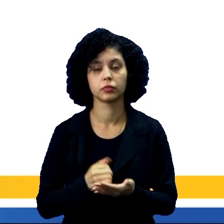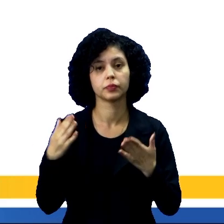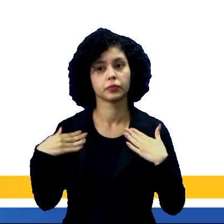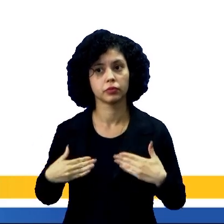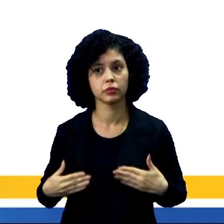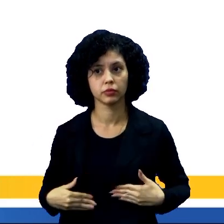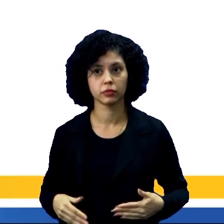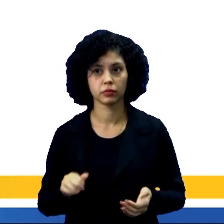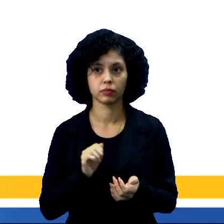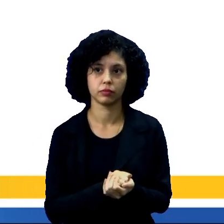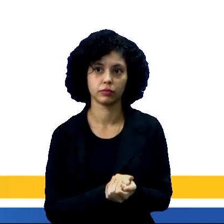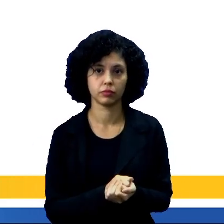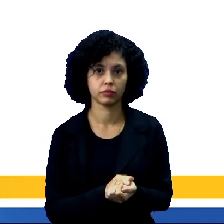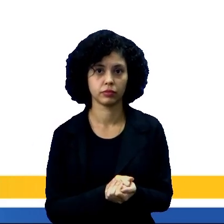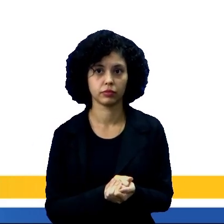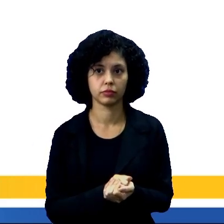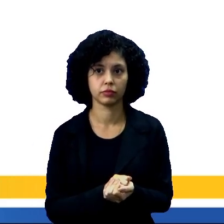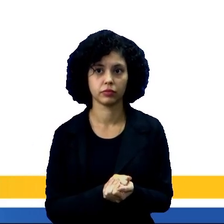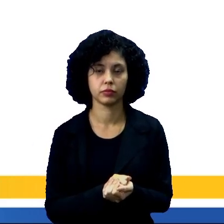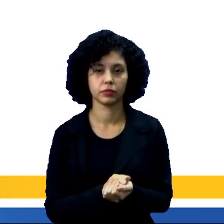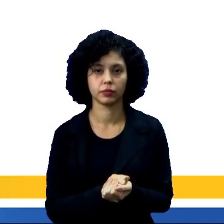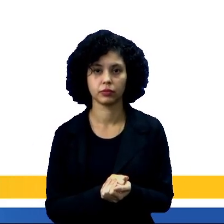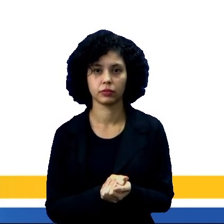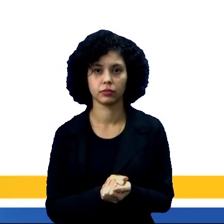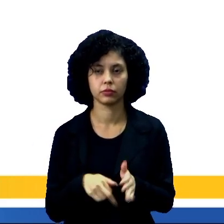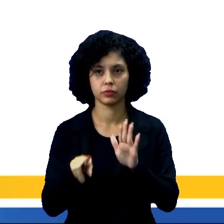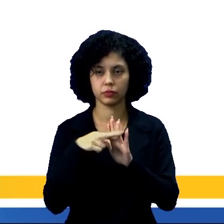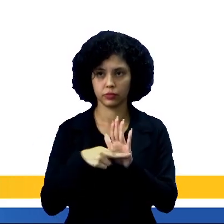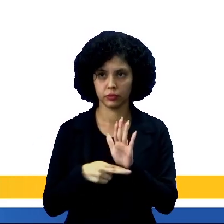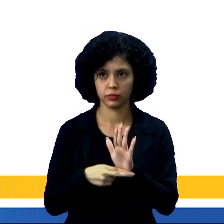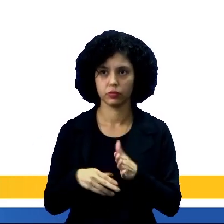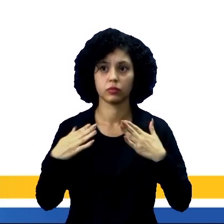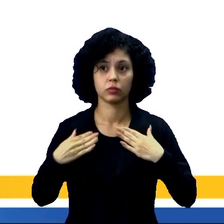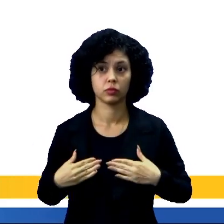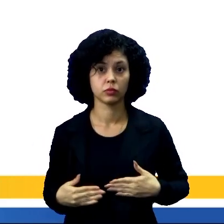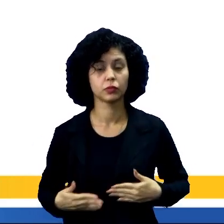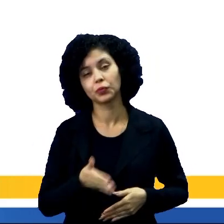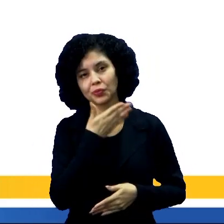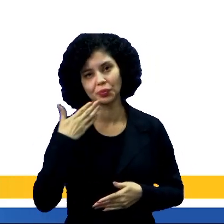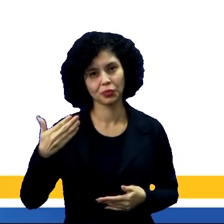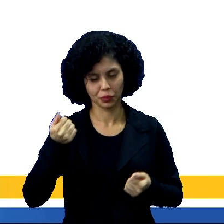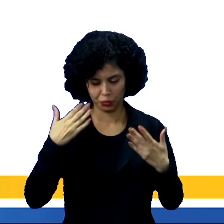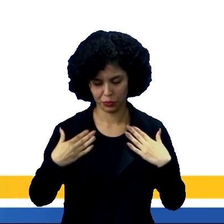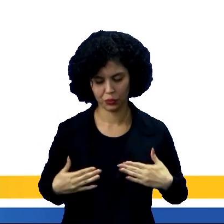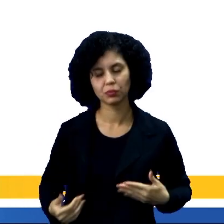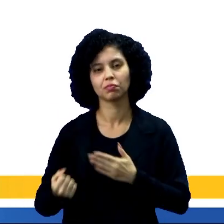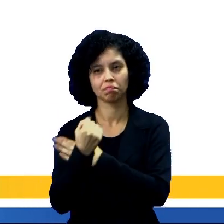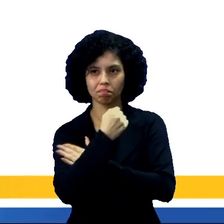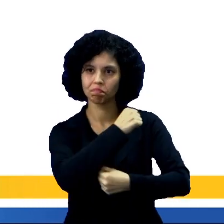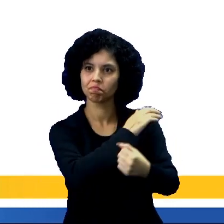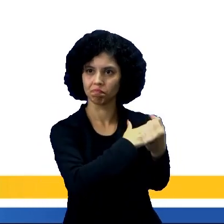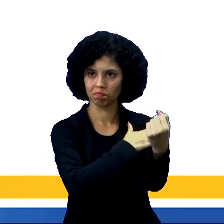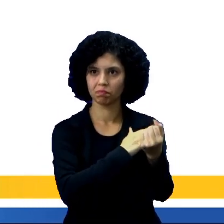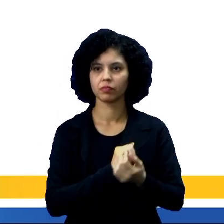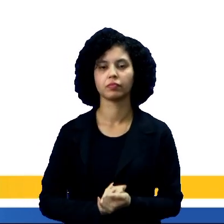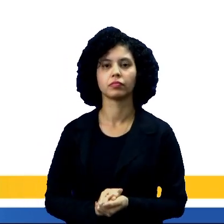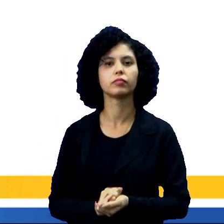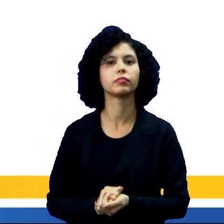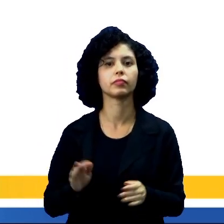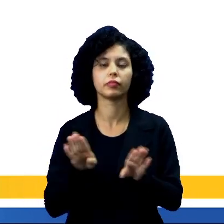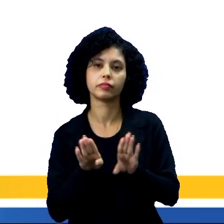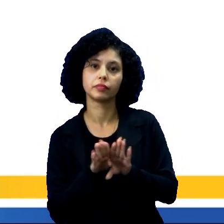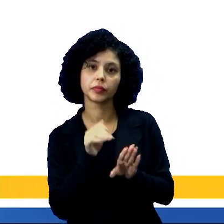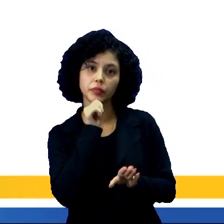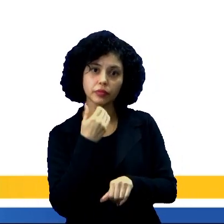do corpo, sem contar a regulação do metabolismo e a melhora do condicionamento físico. Além disso, as